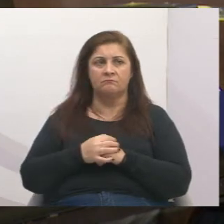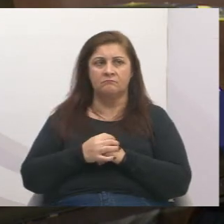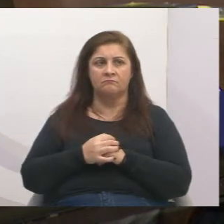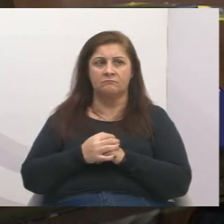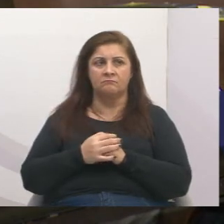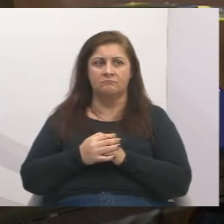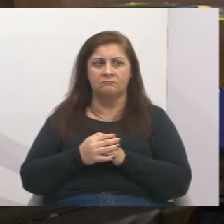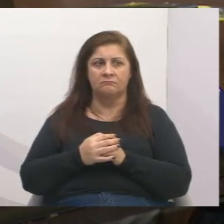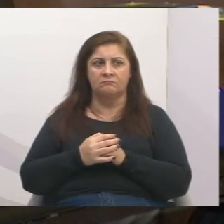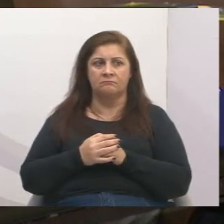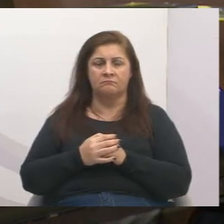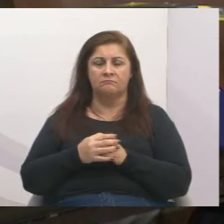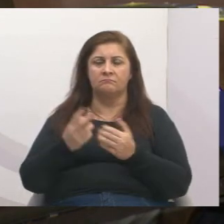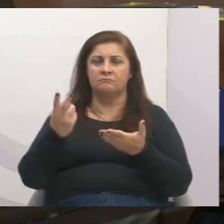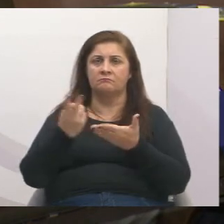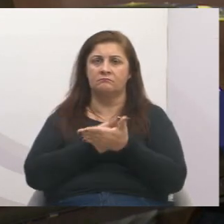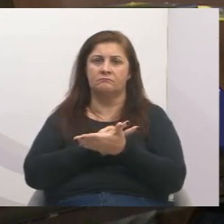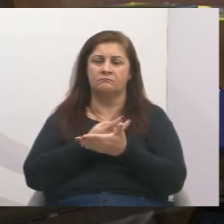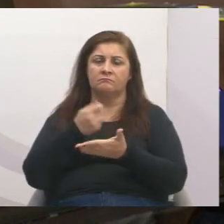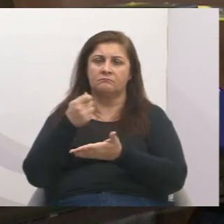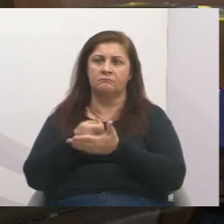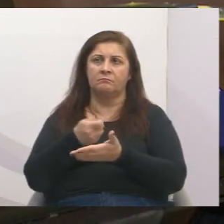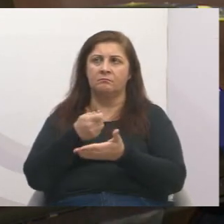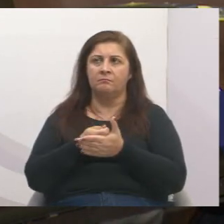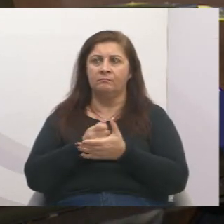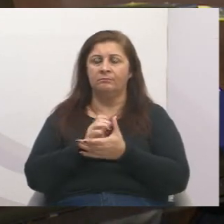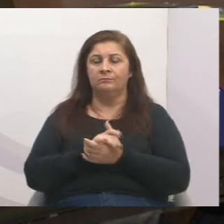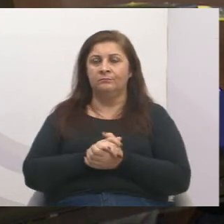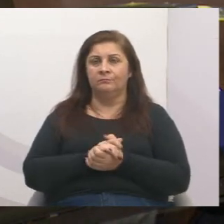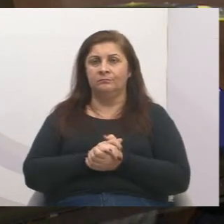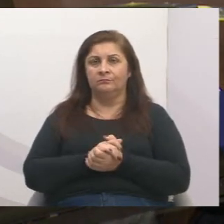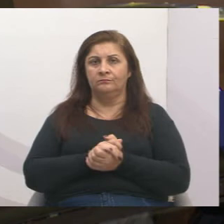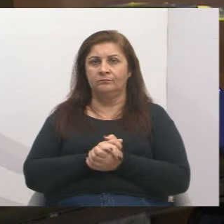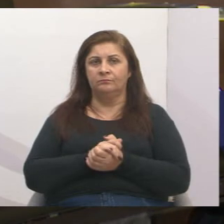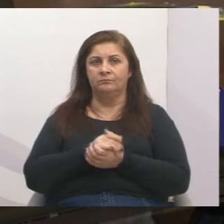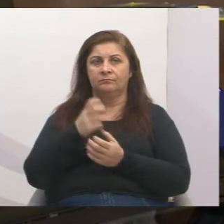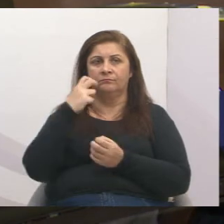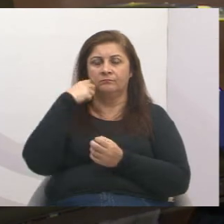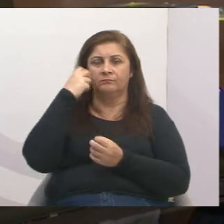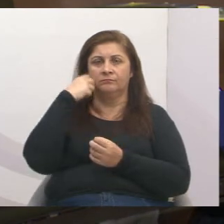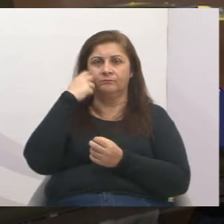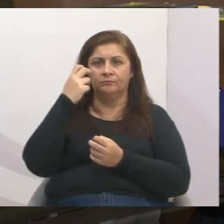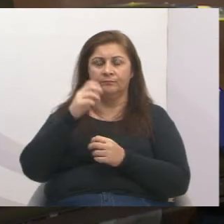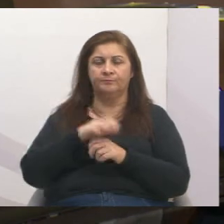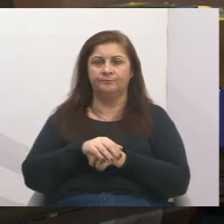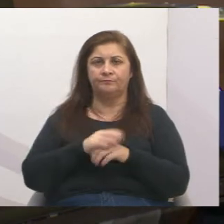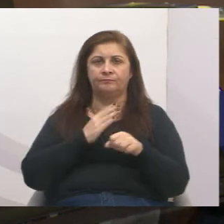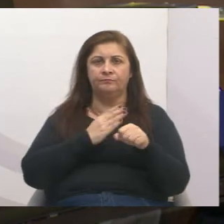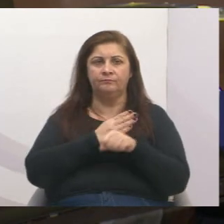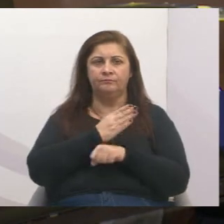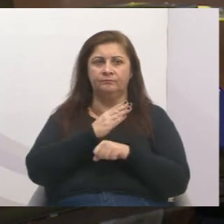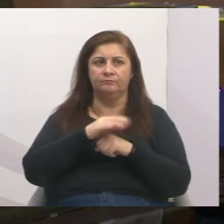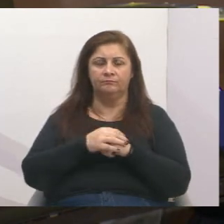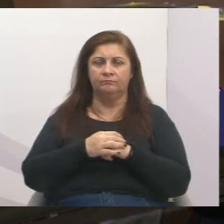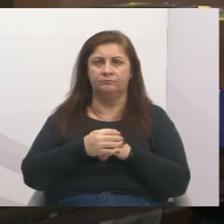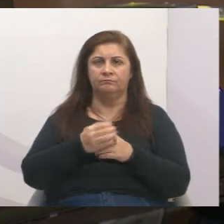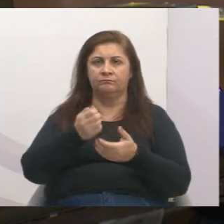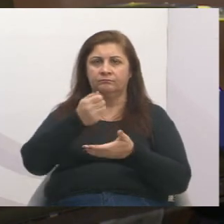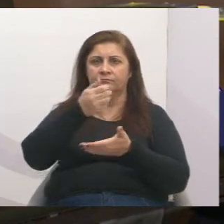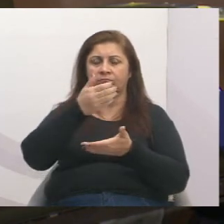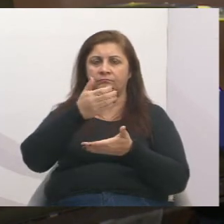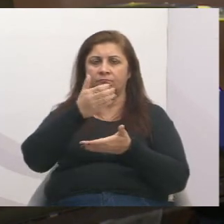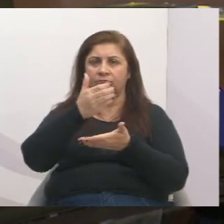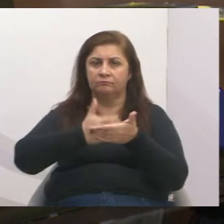é injusto, não tem mérito nenhum, é um ato vergonhoso aprovar desconto de